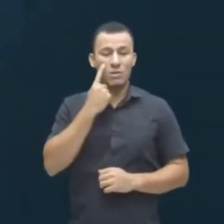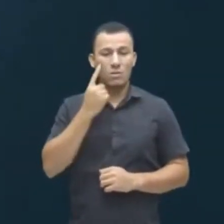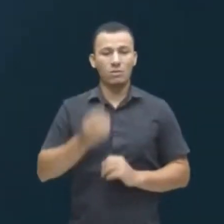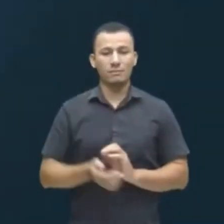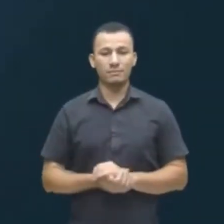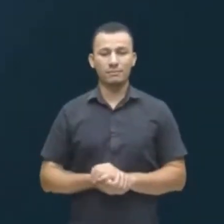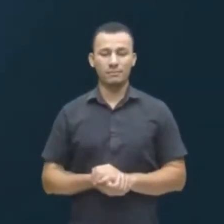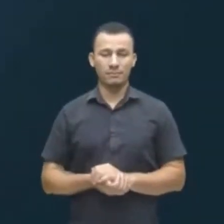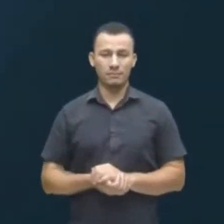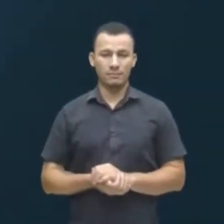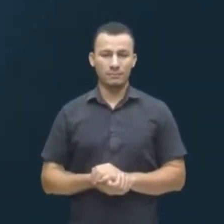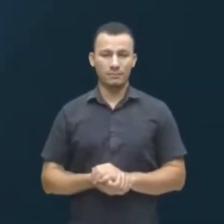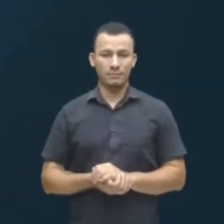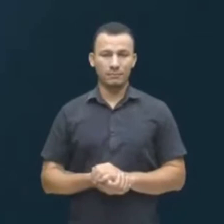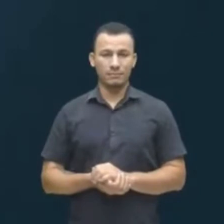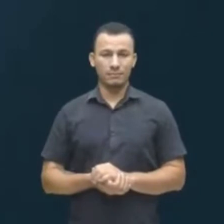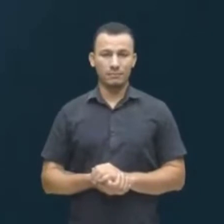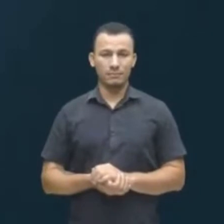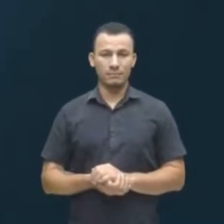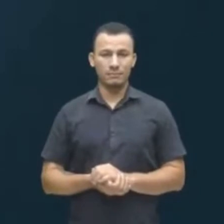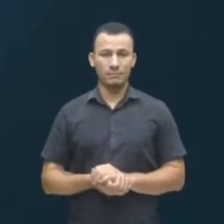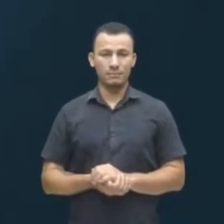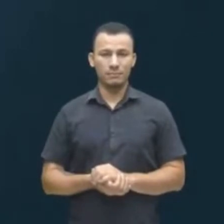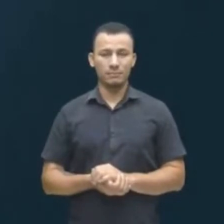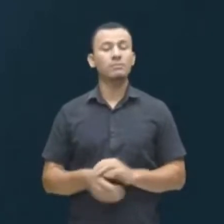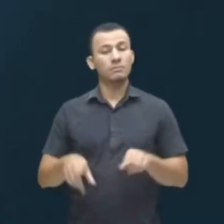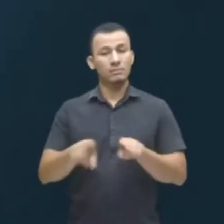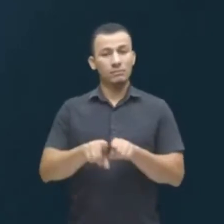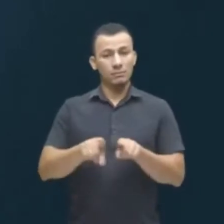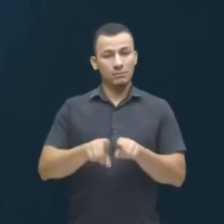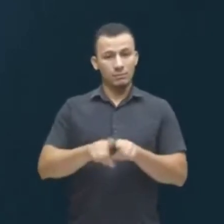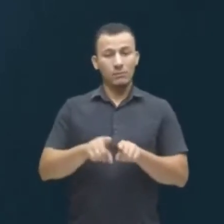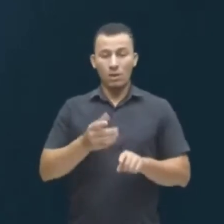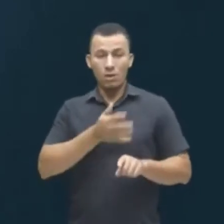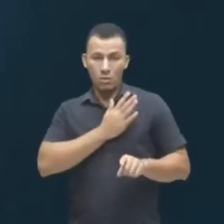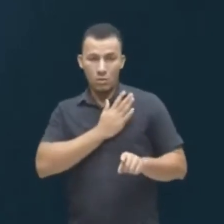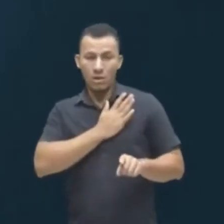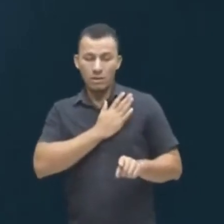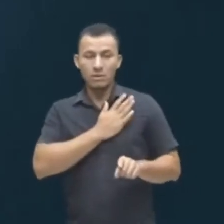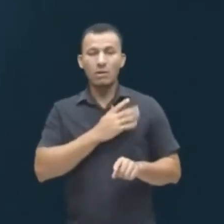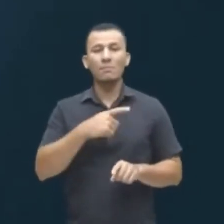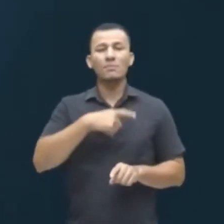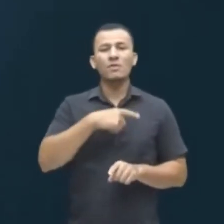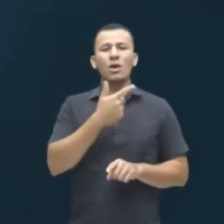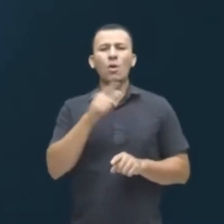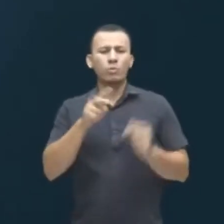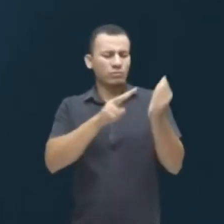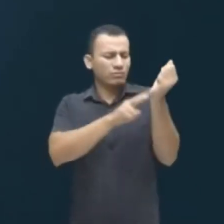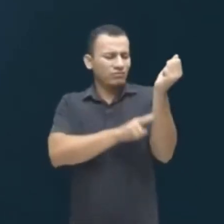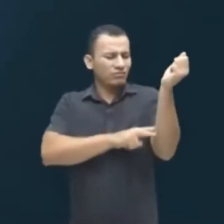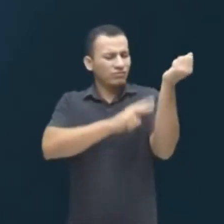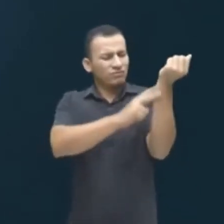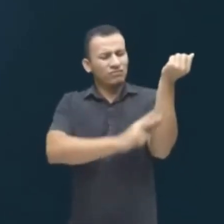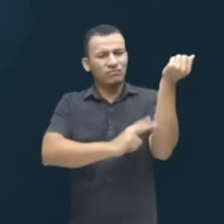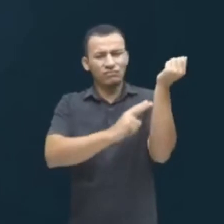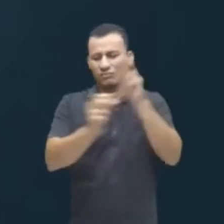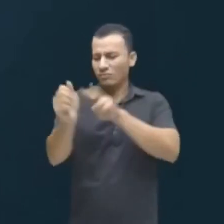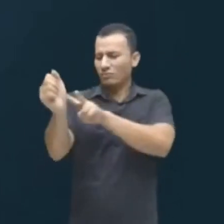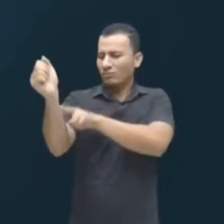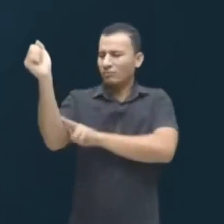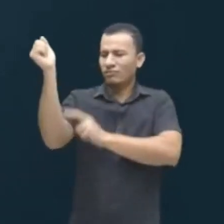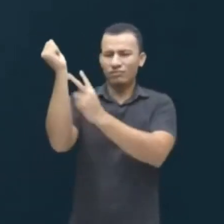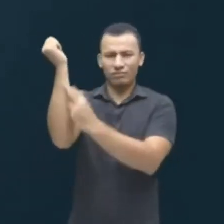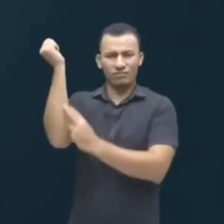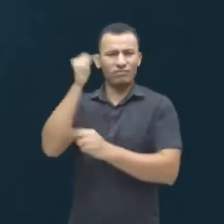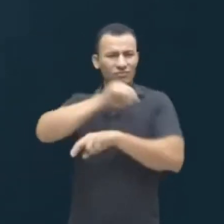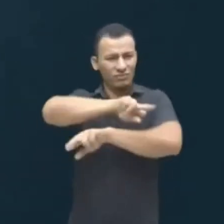do coração, e ao mesmo tempo, além do coração, nós temos vários vasos, que são artérias, que são veias,